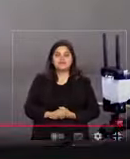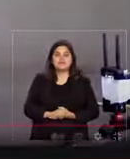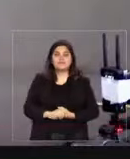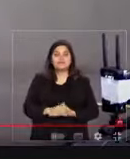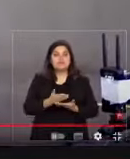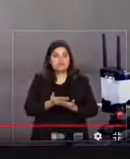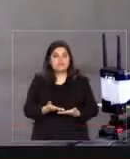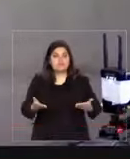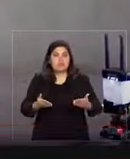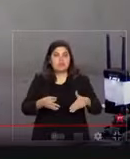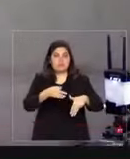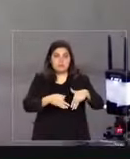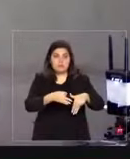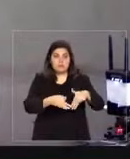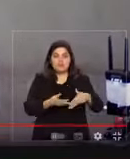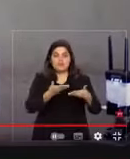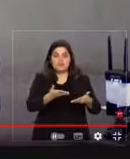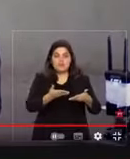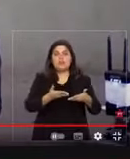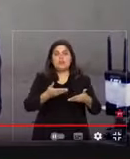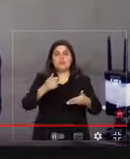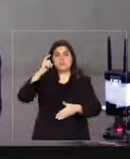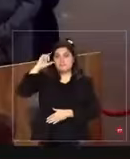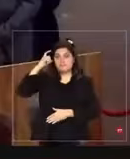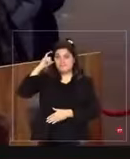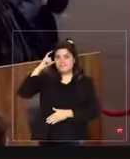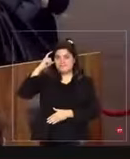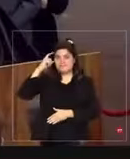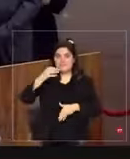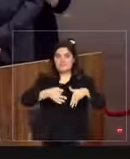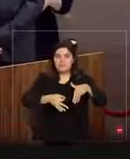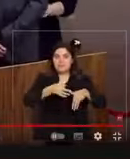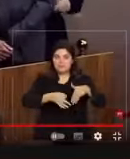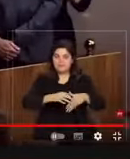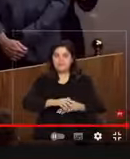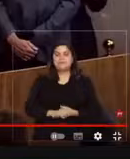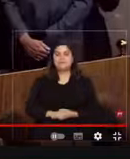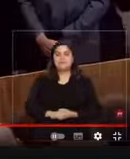Sua Excelência, o senhor ministro Sérgio Banhos.